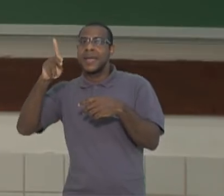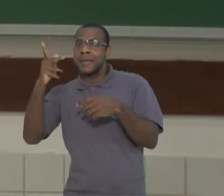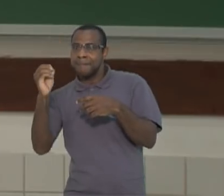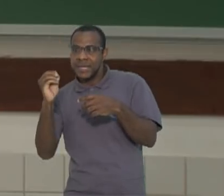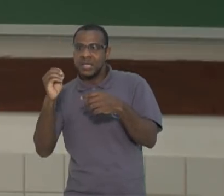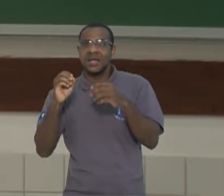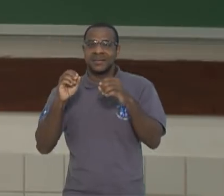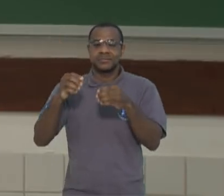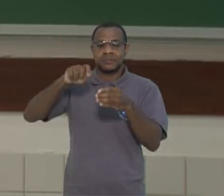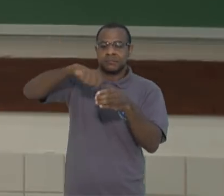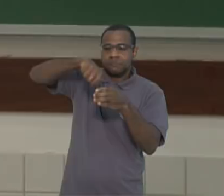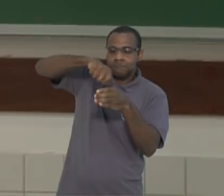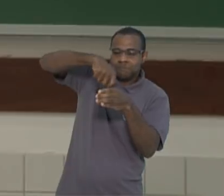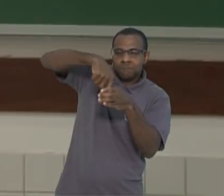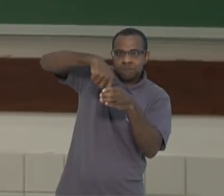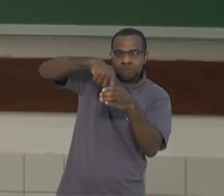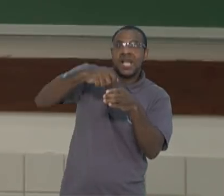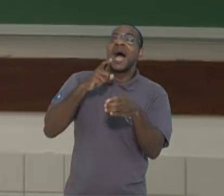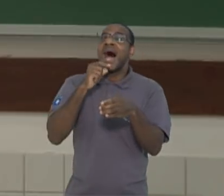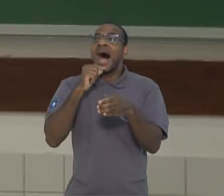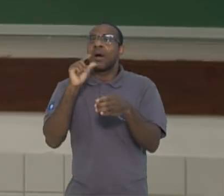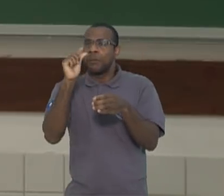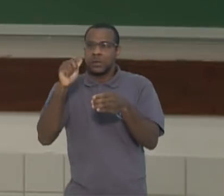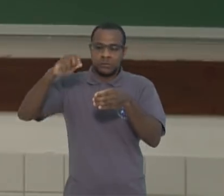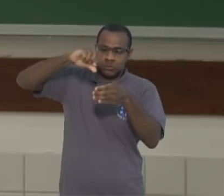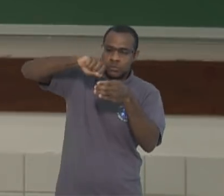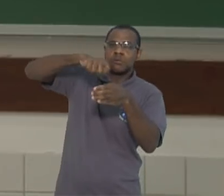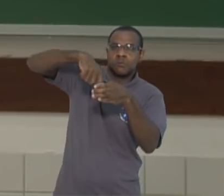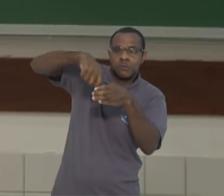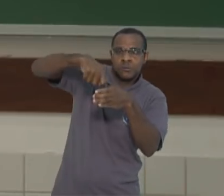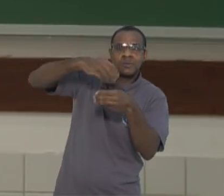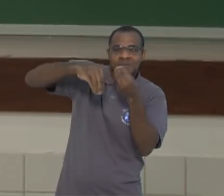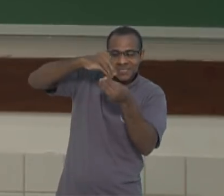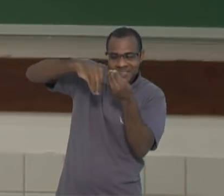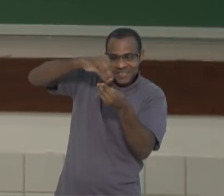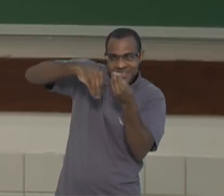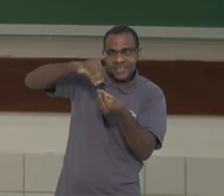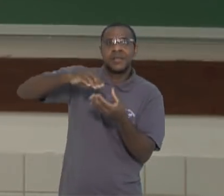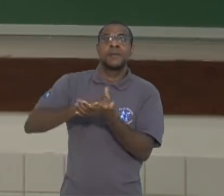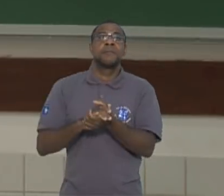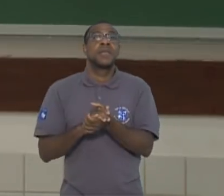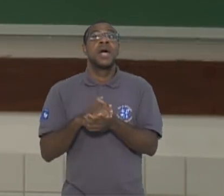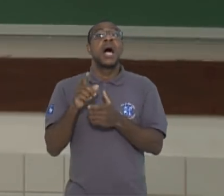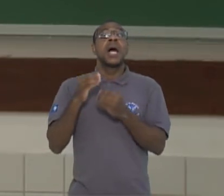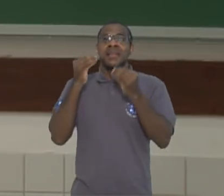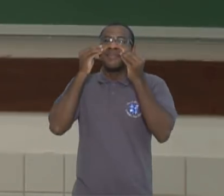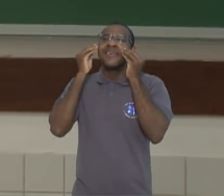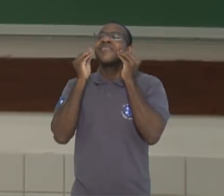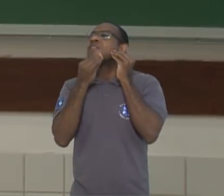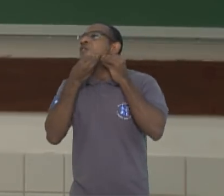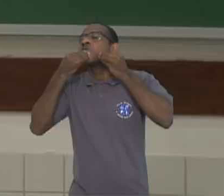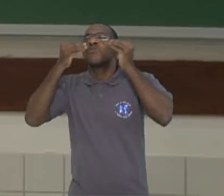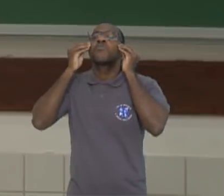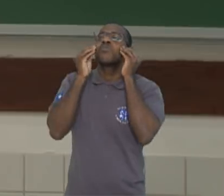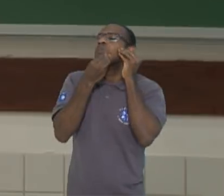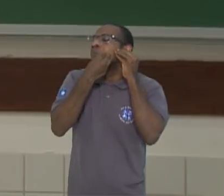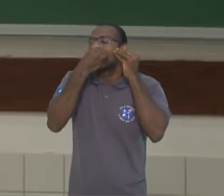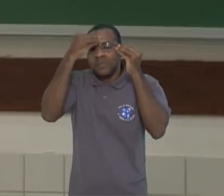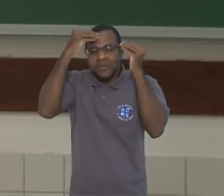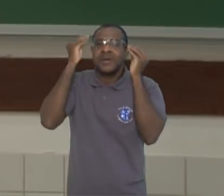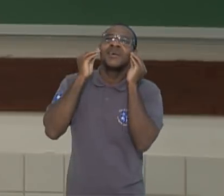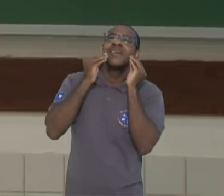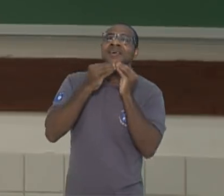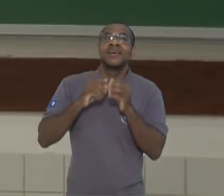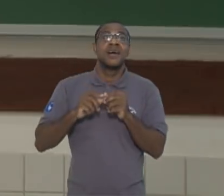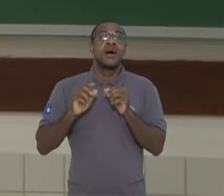até fazer todas as cores que você vai precisar, tá bom? Na maquiagem, que vocês vão ver o resultado ali na foto, no final, vocês vão ver que a